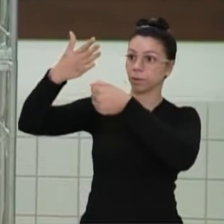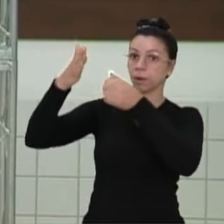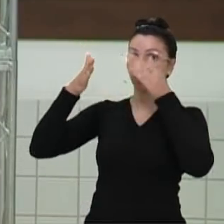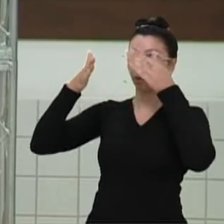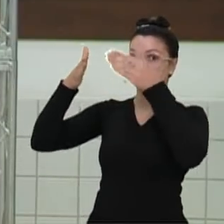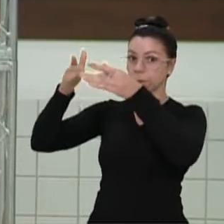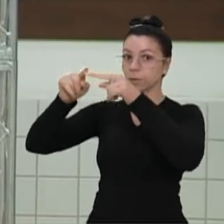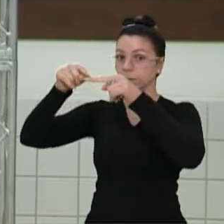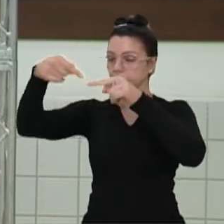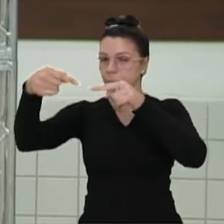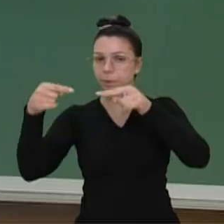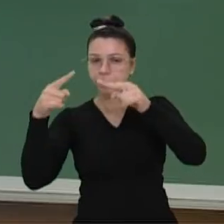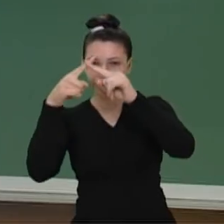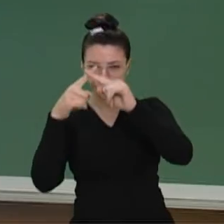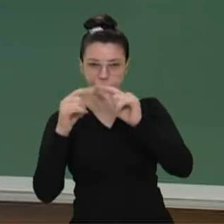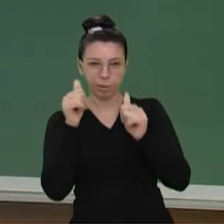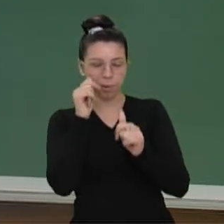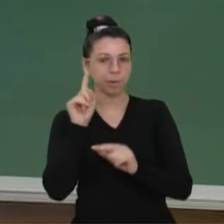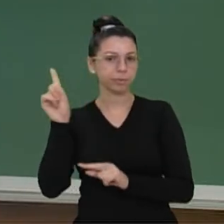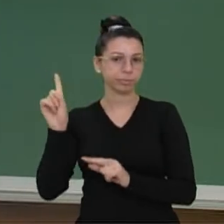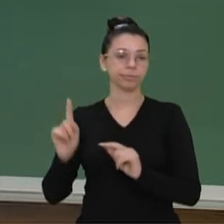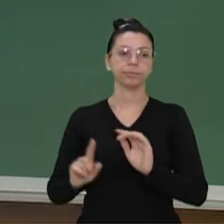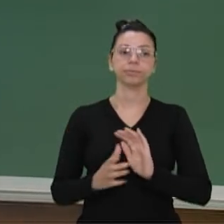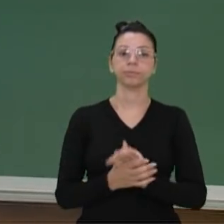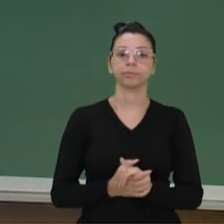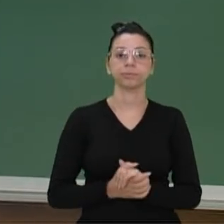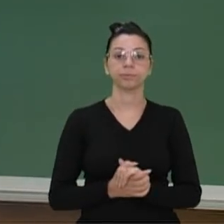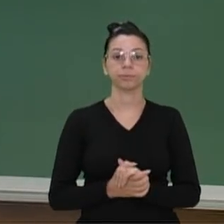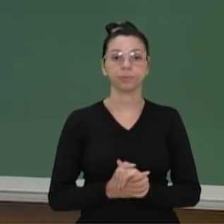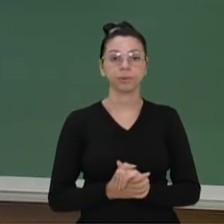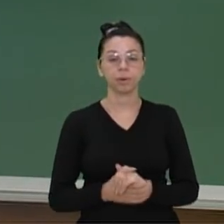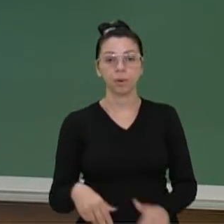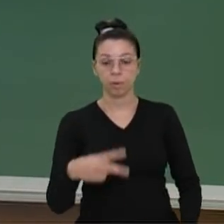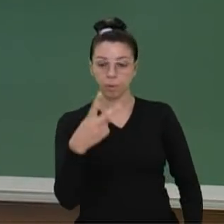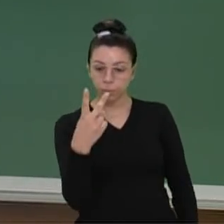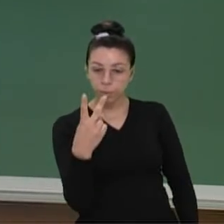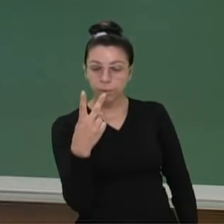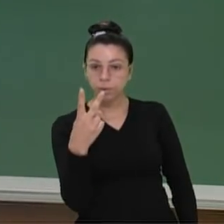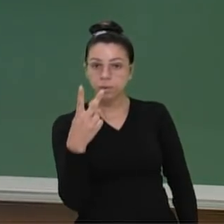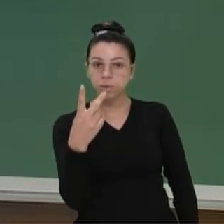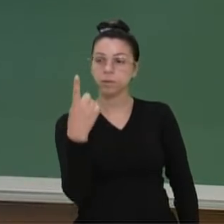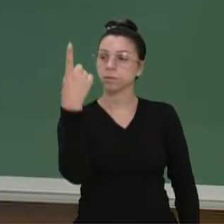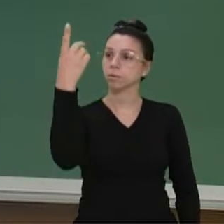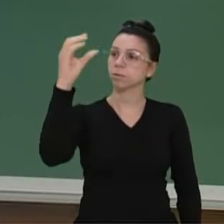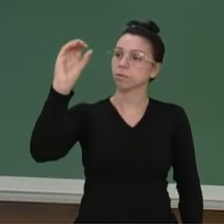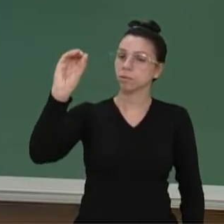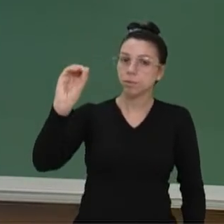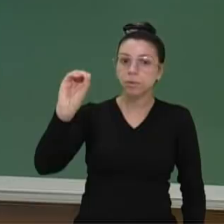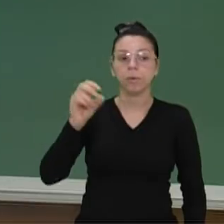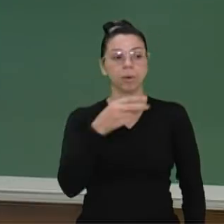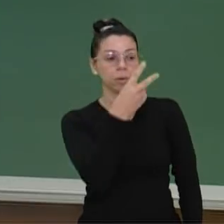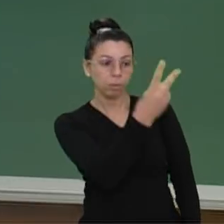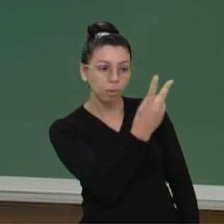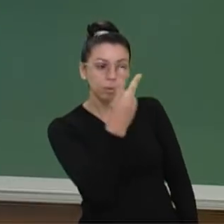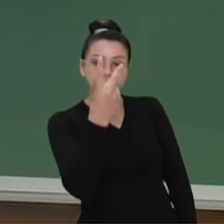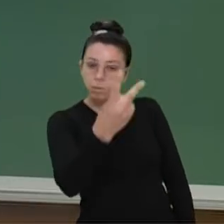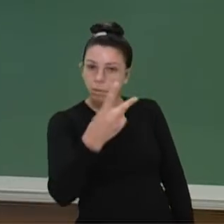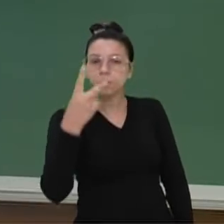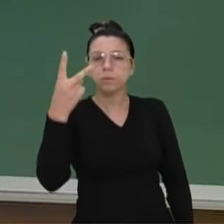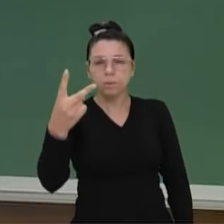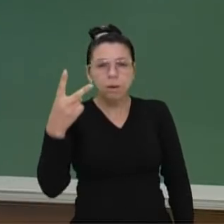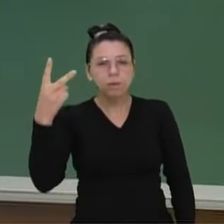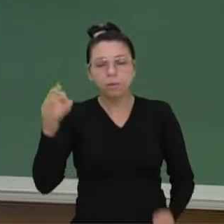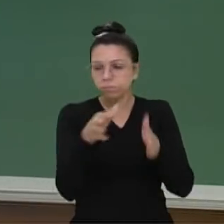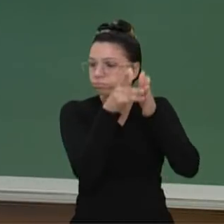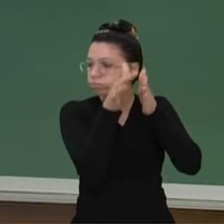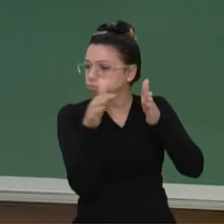multiplica por 5. Vamos olhar na tela? 2 elevado a 10, 2 vezes 2 vezes 2 vezes 2, é assim,